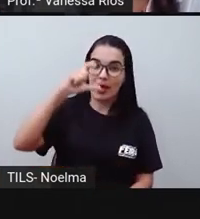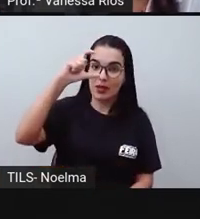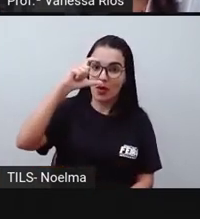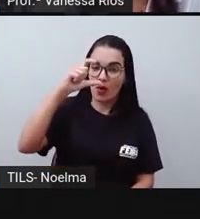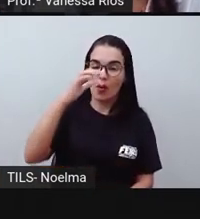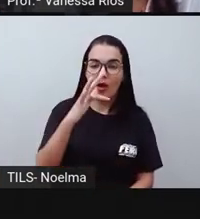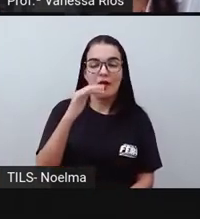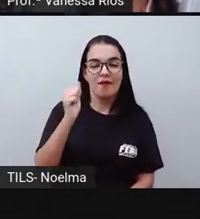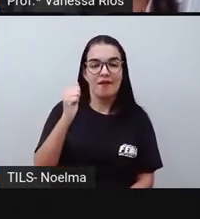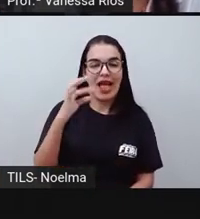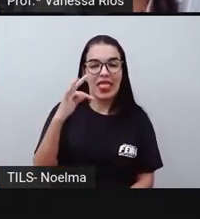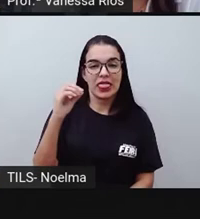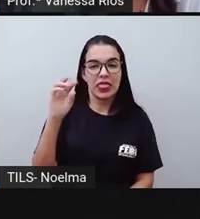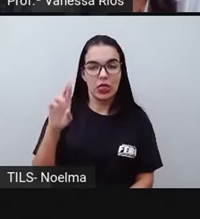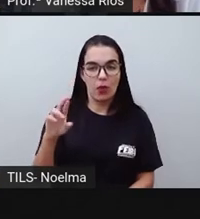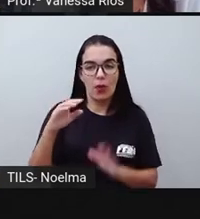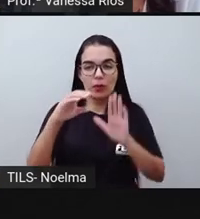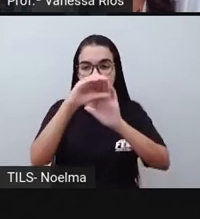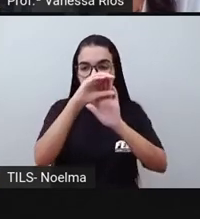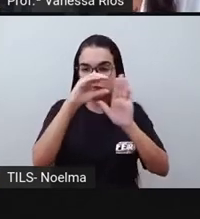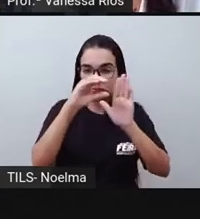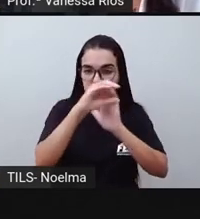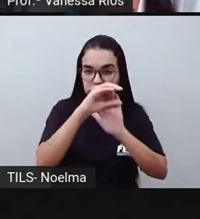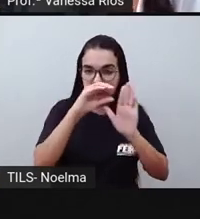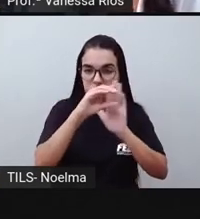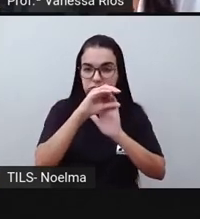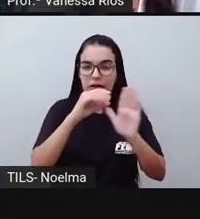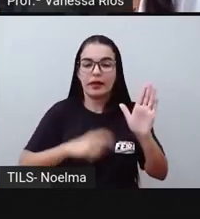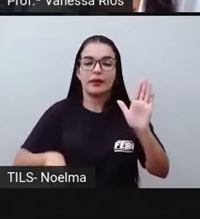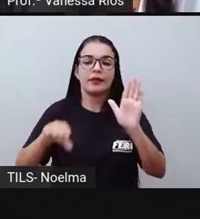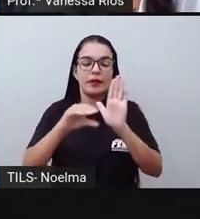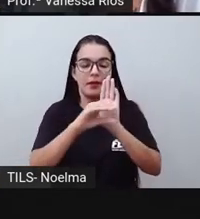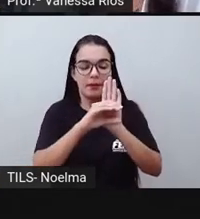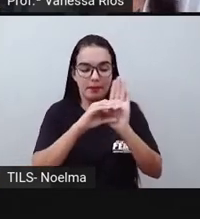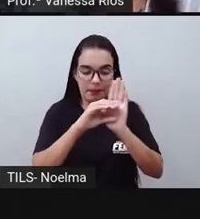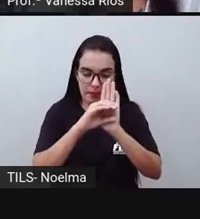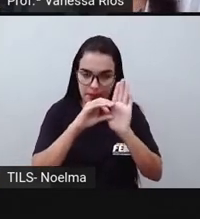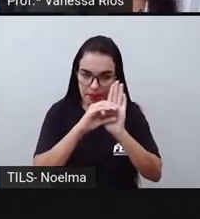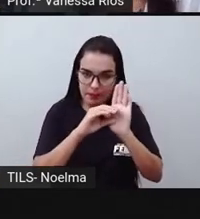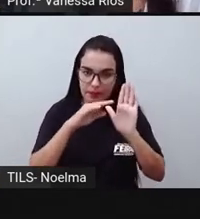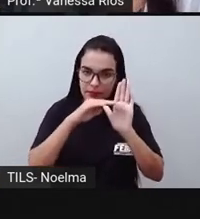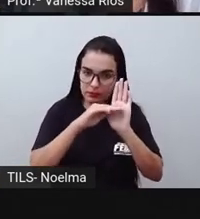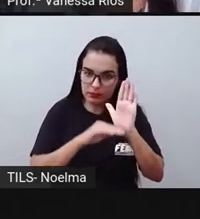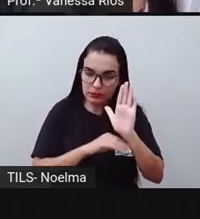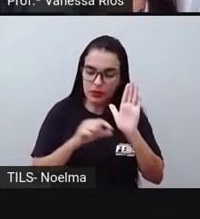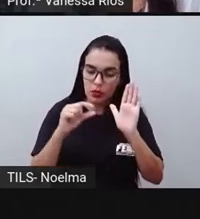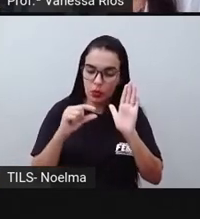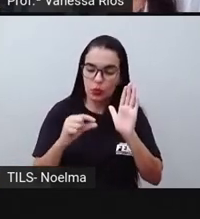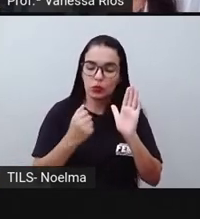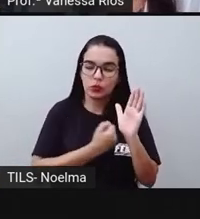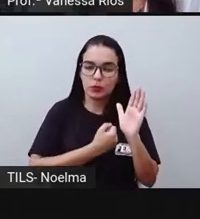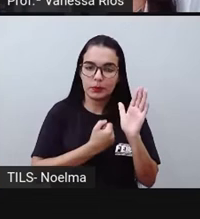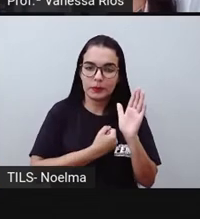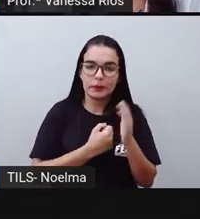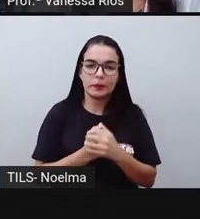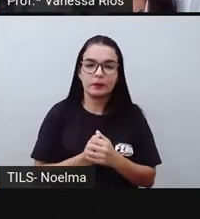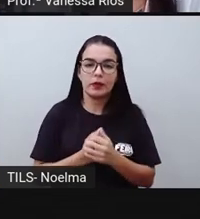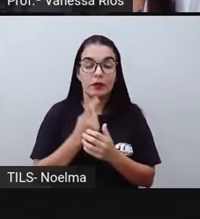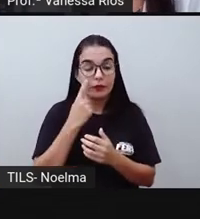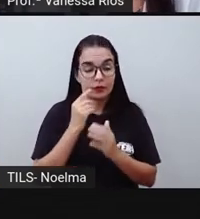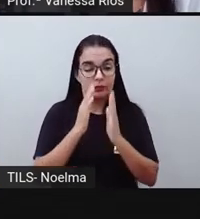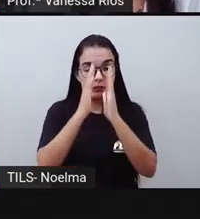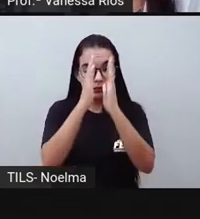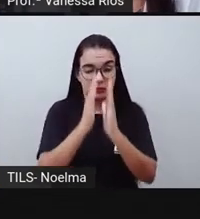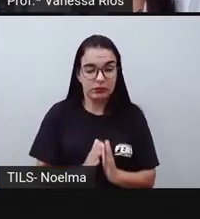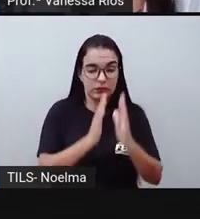na parte superior, na parte de cima, e o fator de menor valor na parte de baixo. Então, a gente observa aqui o alinhamento